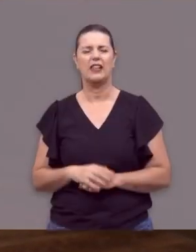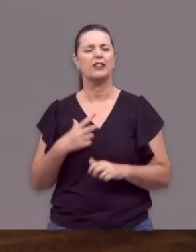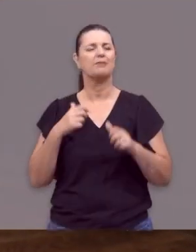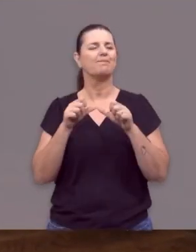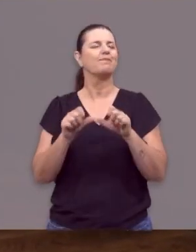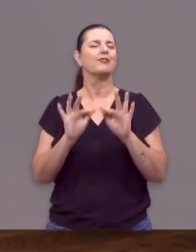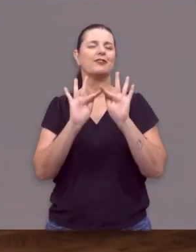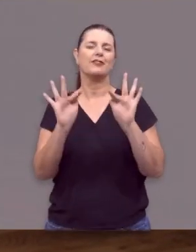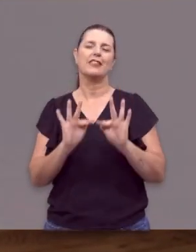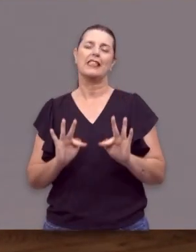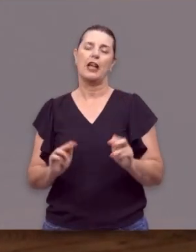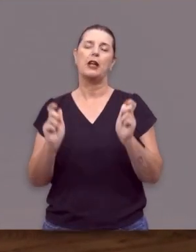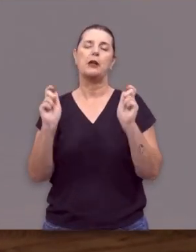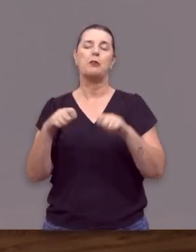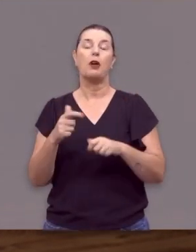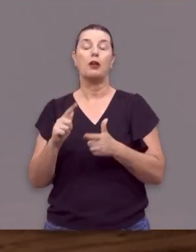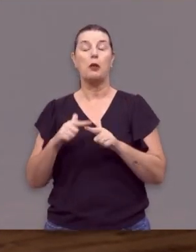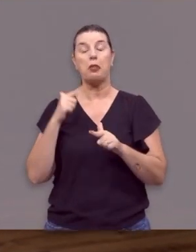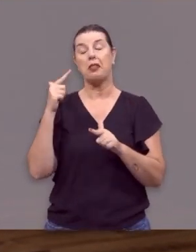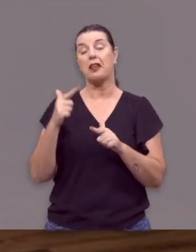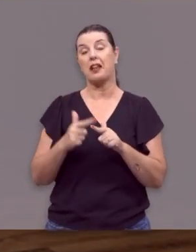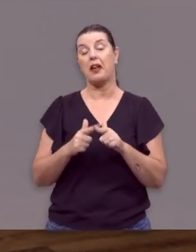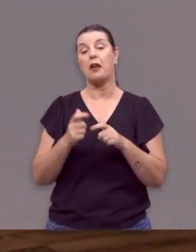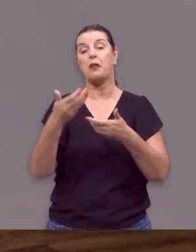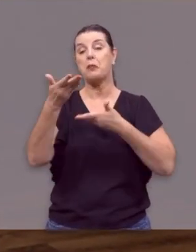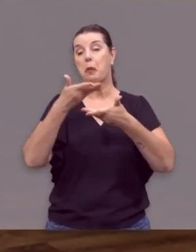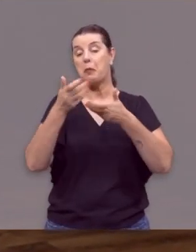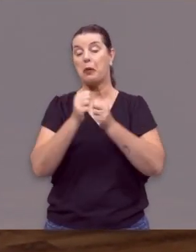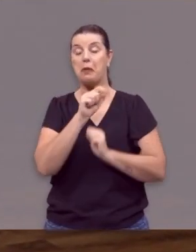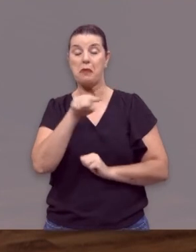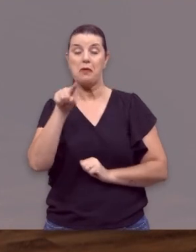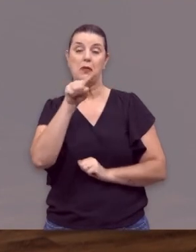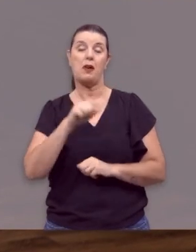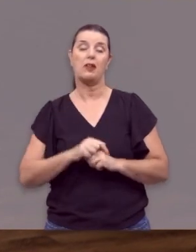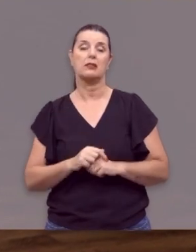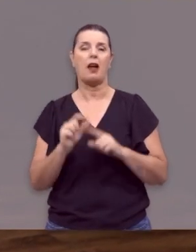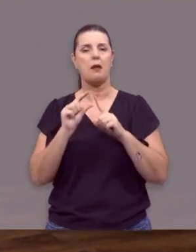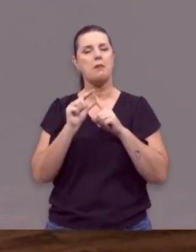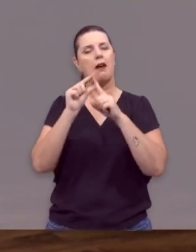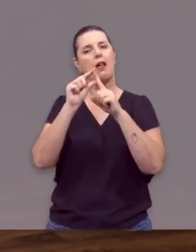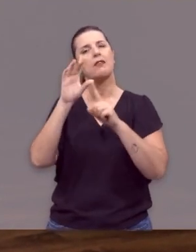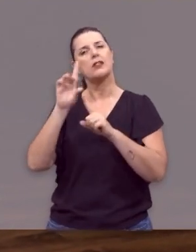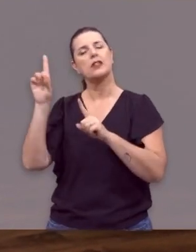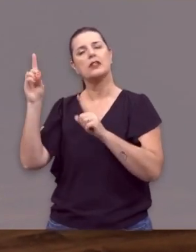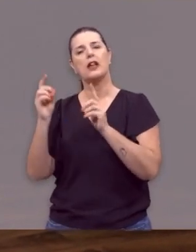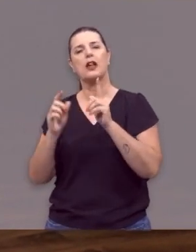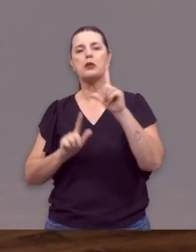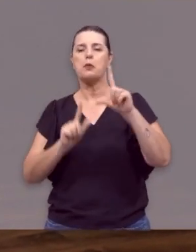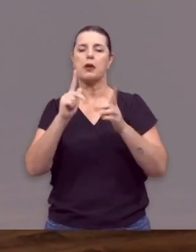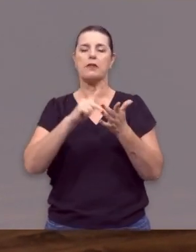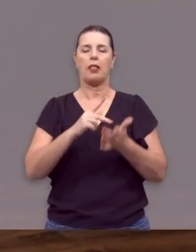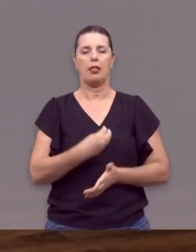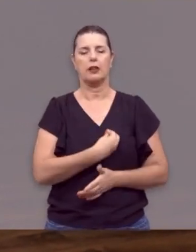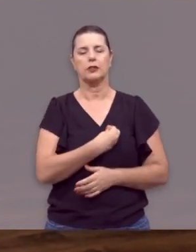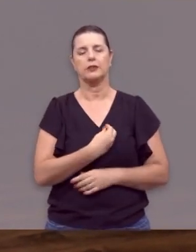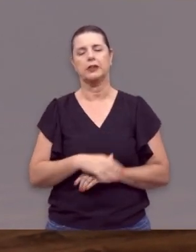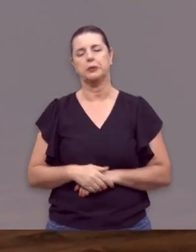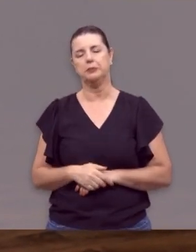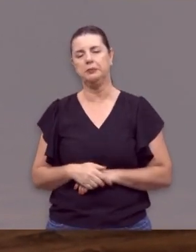Estou muito feliz de poder mais uma vez compartilhar com você a palavra de Deus no programa Verdade e